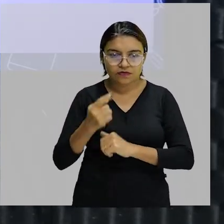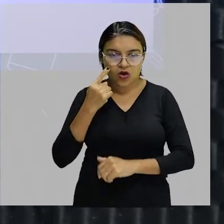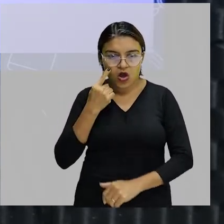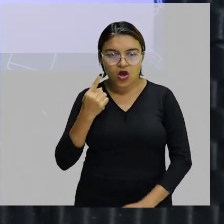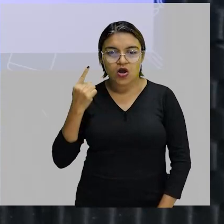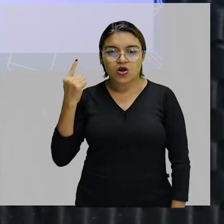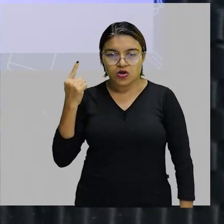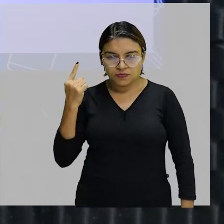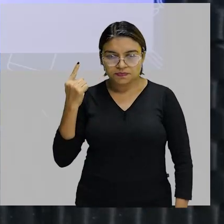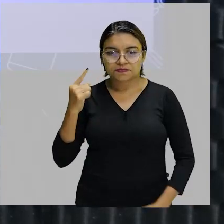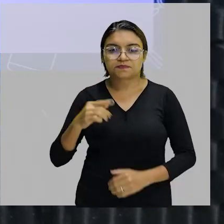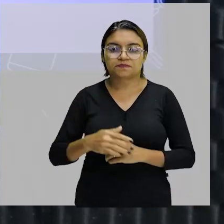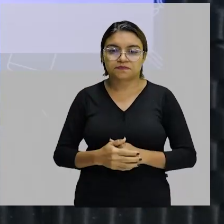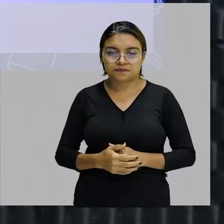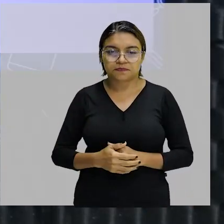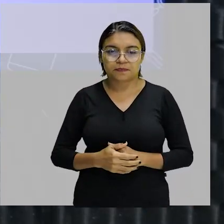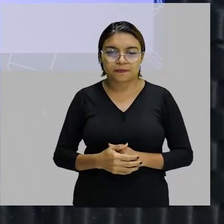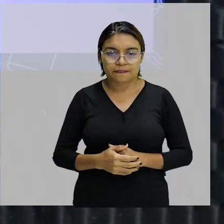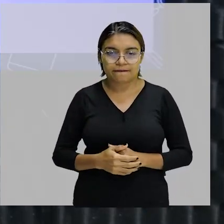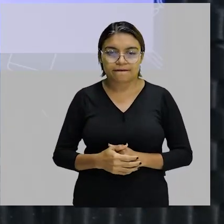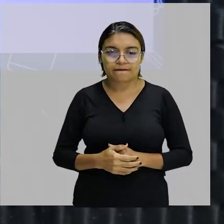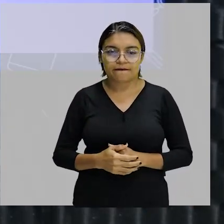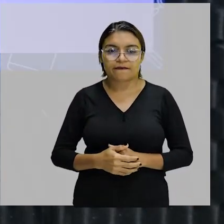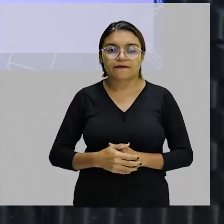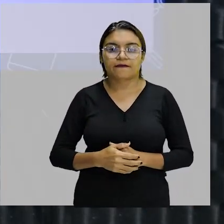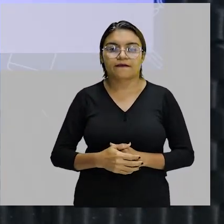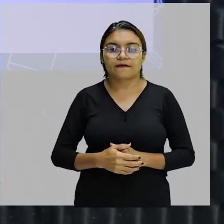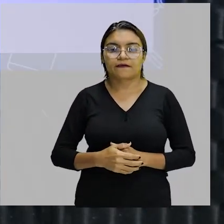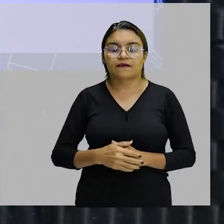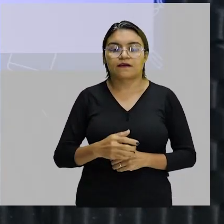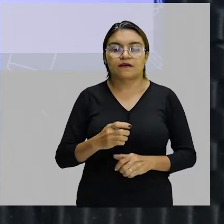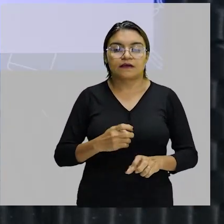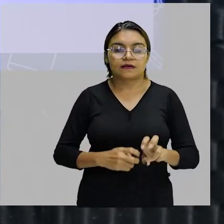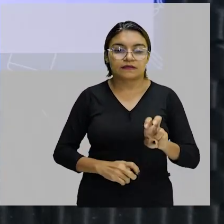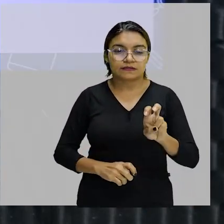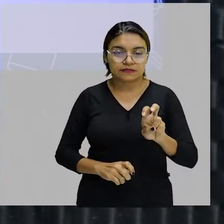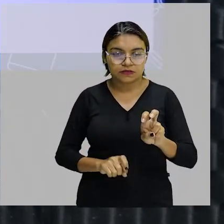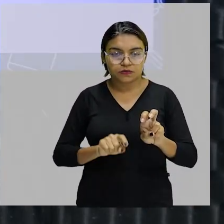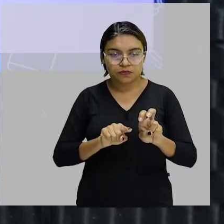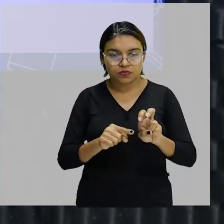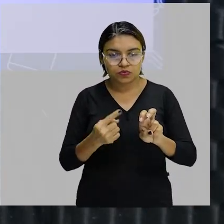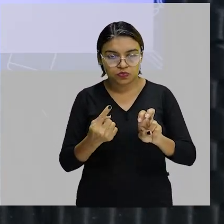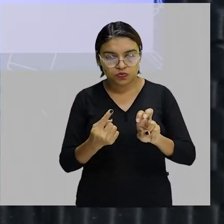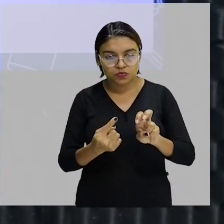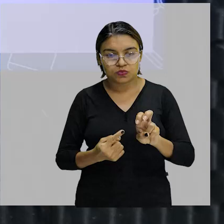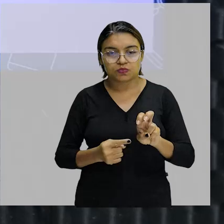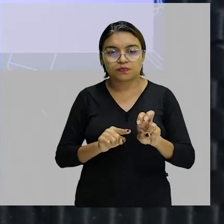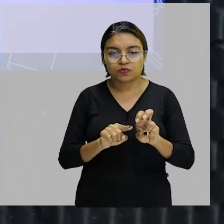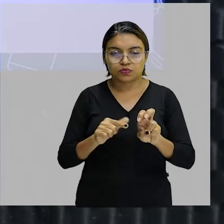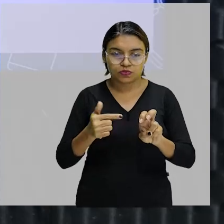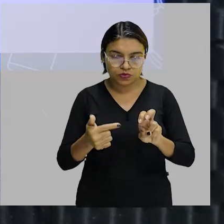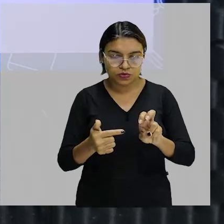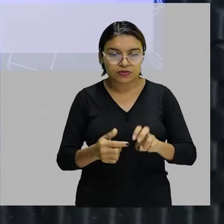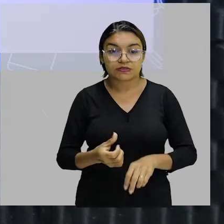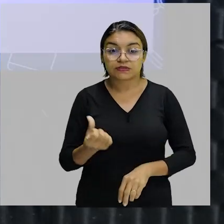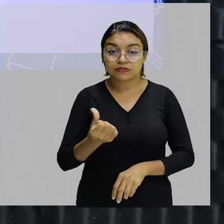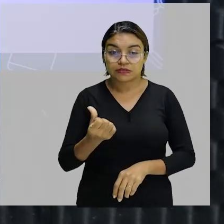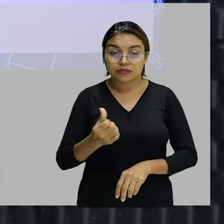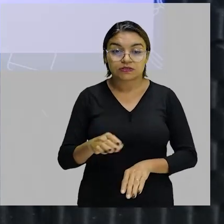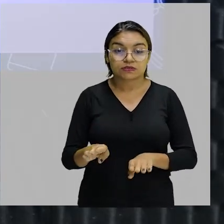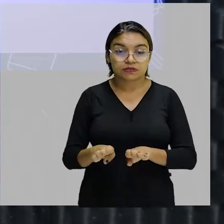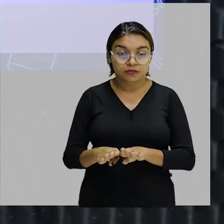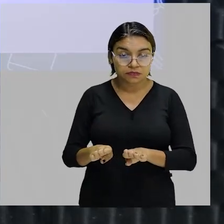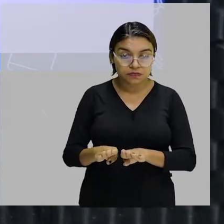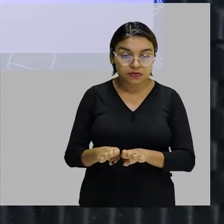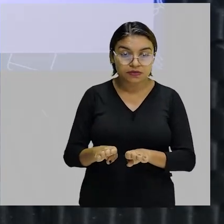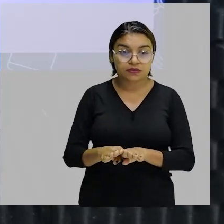a intensidade e o princípio da continuidade. Sexto, eu vou falar das adaptações crônicas, benefícios